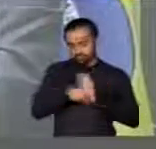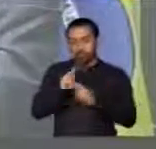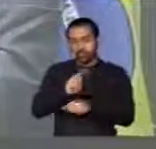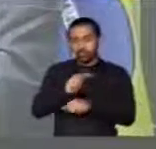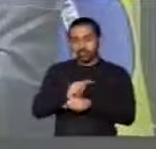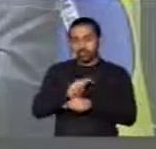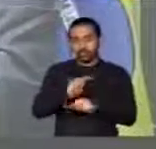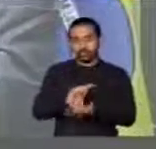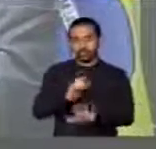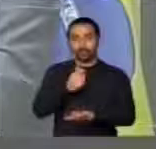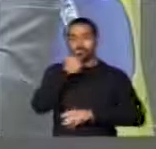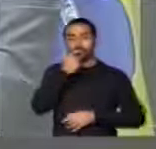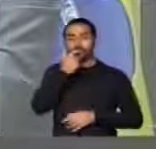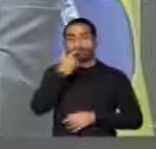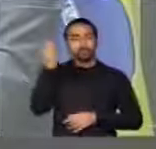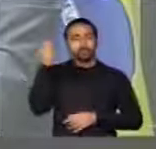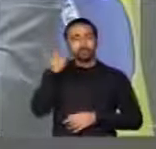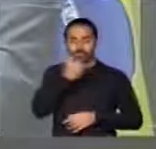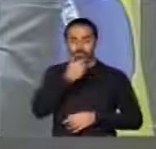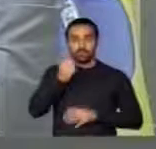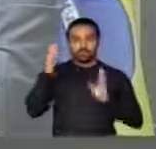Recentemente, o Papa